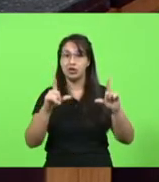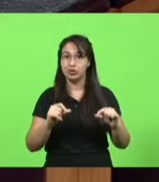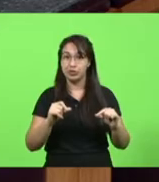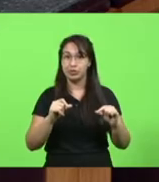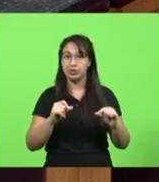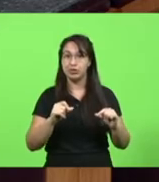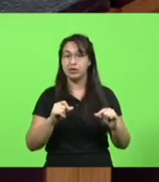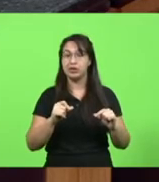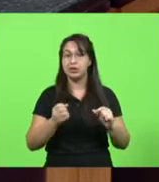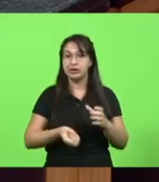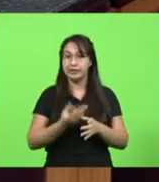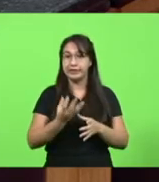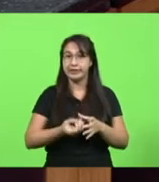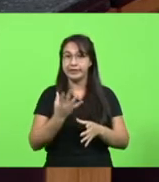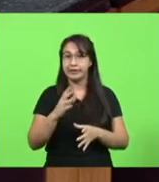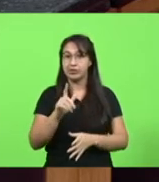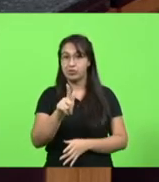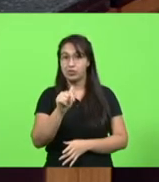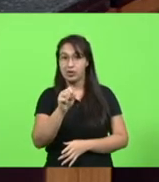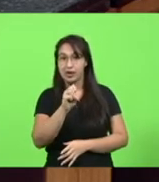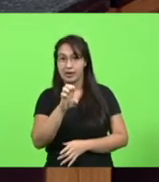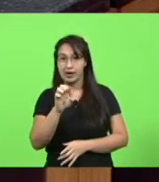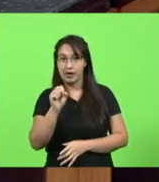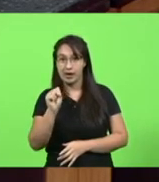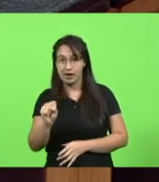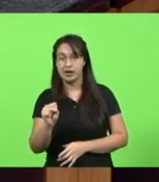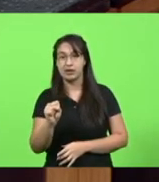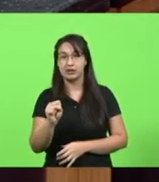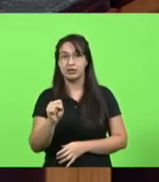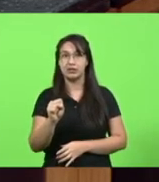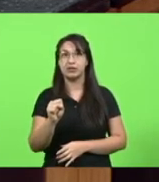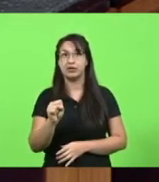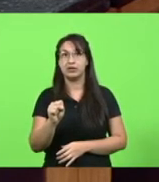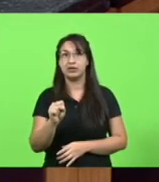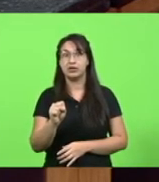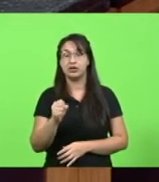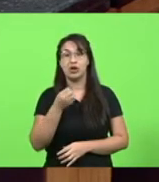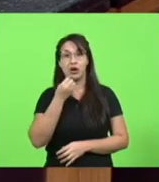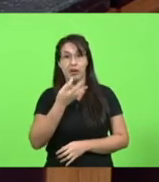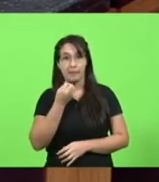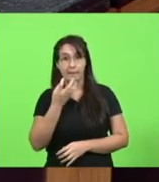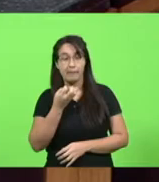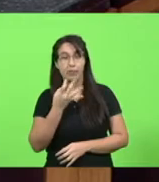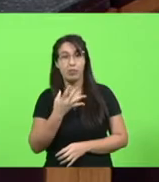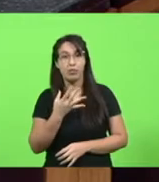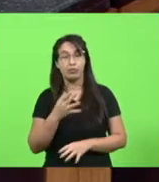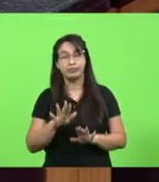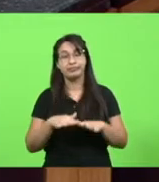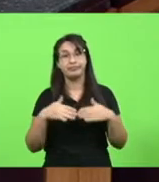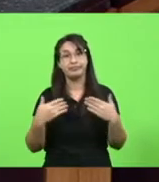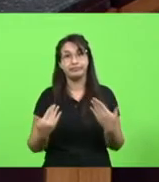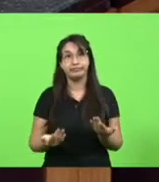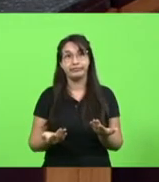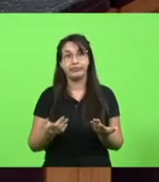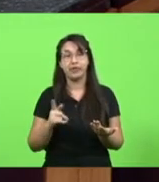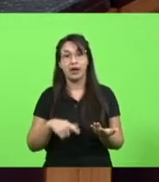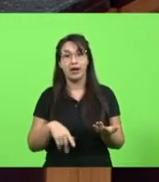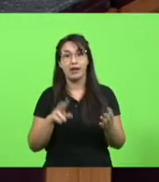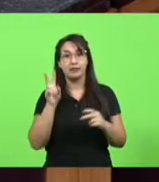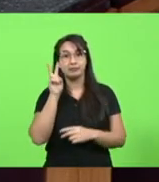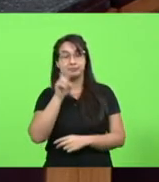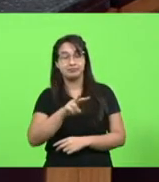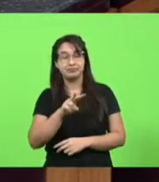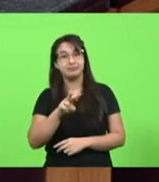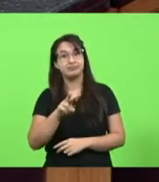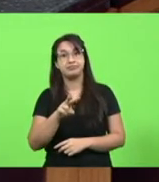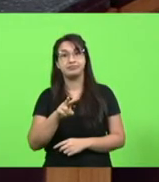até 2050, 10 anos antes do previsto. Isso é bom, sim, muito bom. Enfim, esse é o cenário que nós temos e